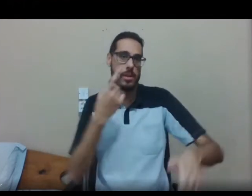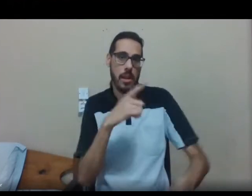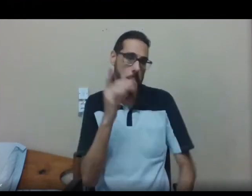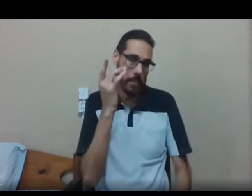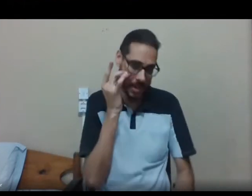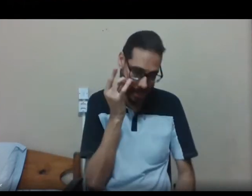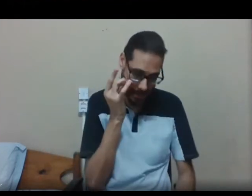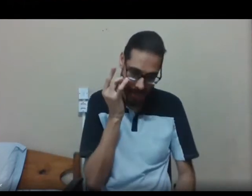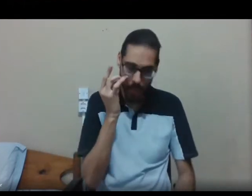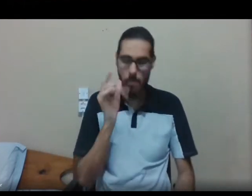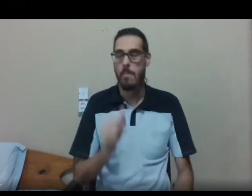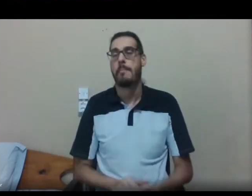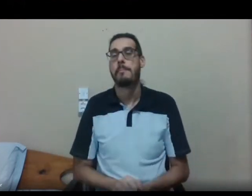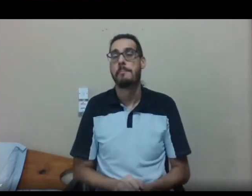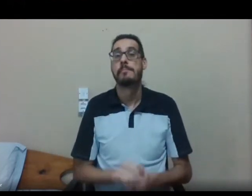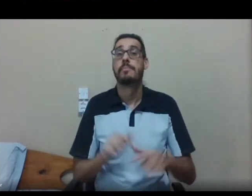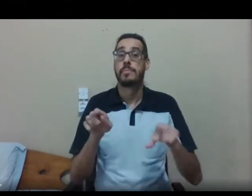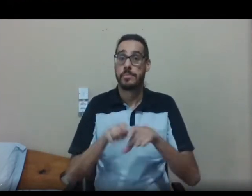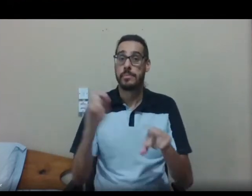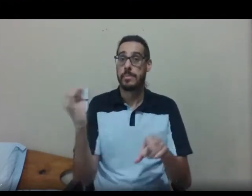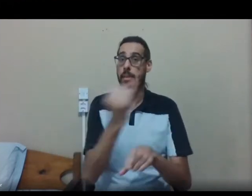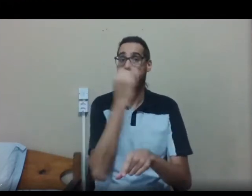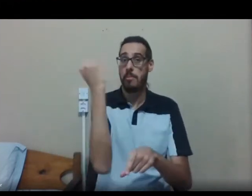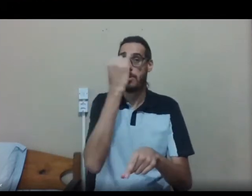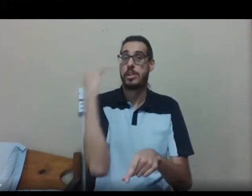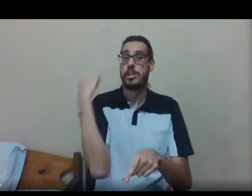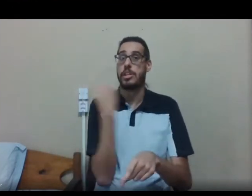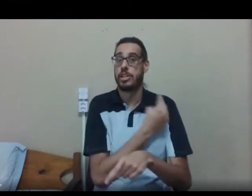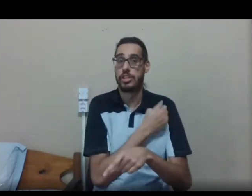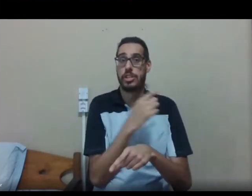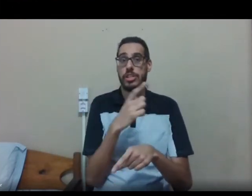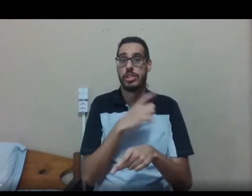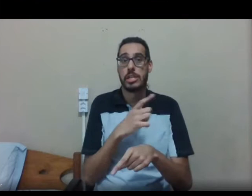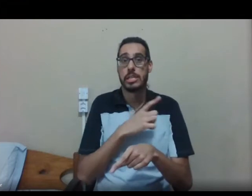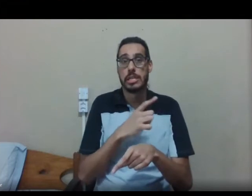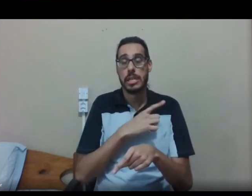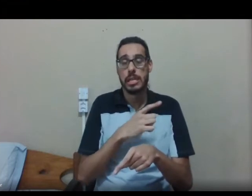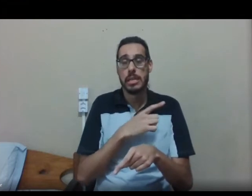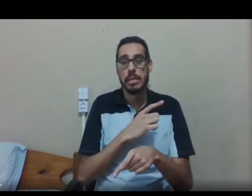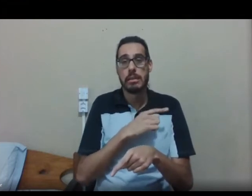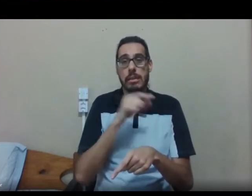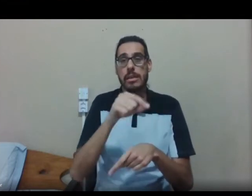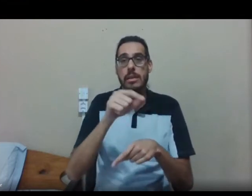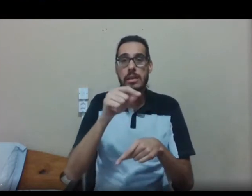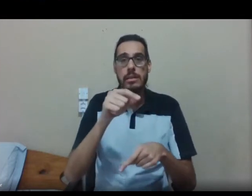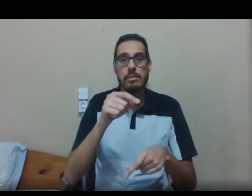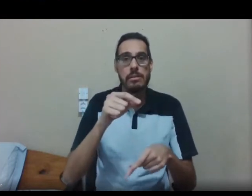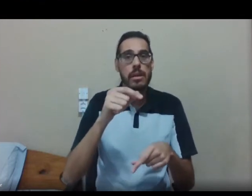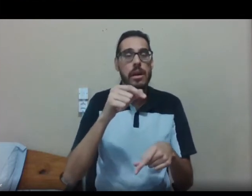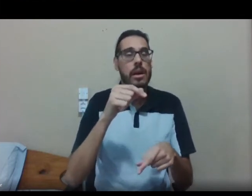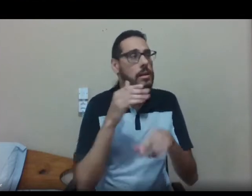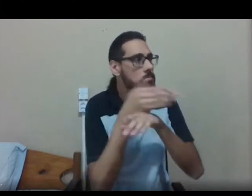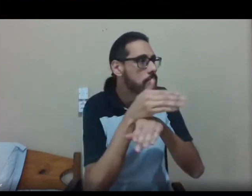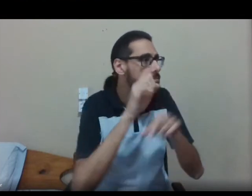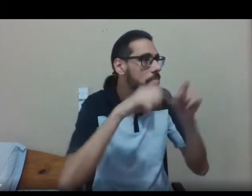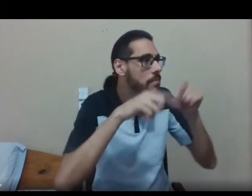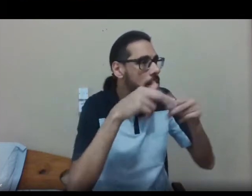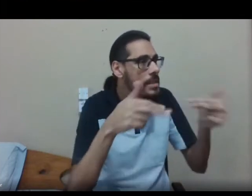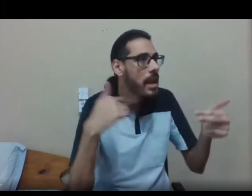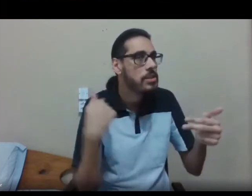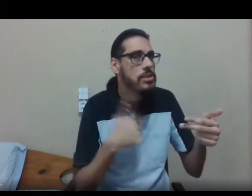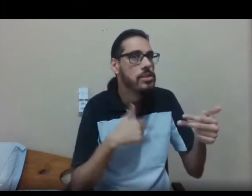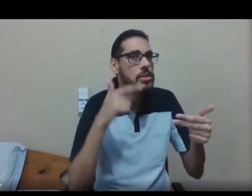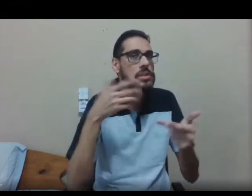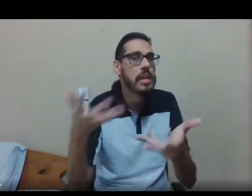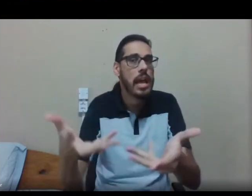semana que vem. Tem, assim, novidades bem interessantes, e eu coloco aqui a divulgação também para vocês. O CIET Impede, que também está